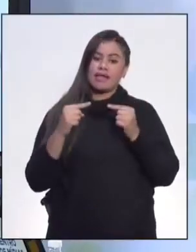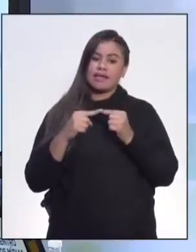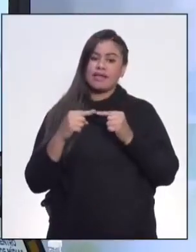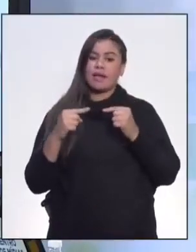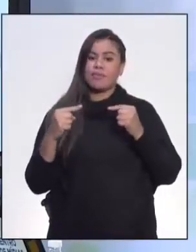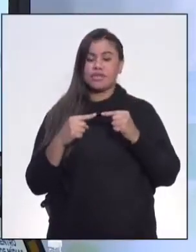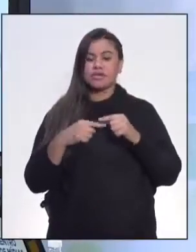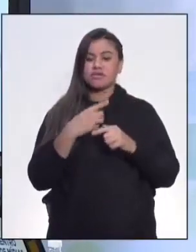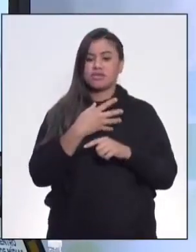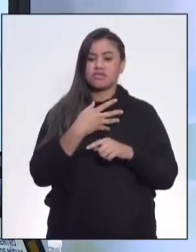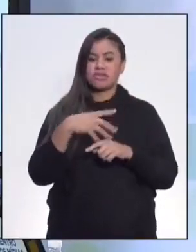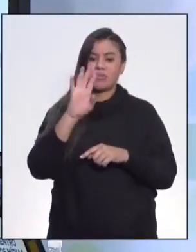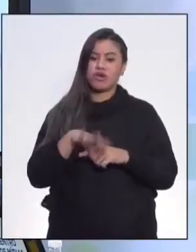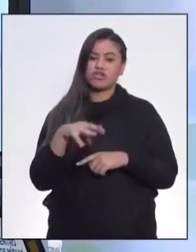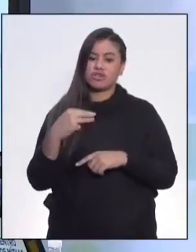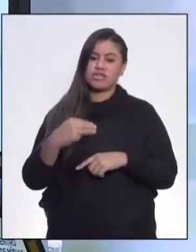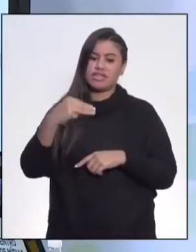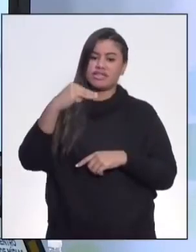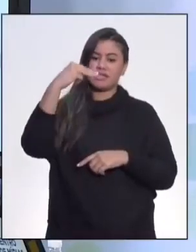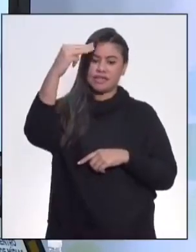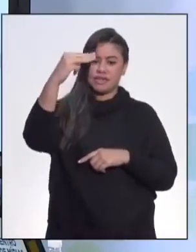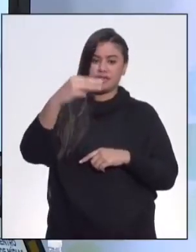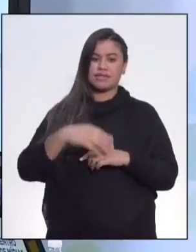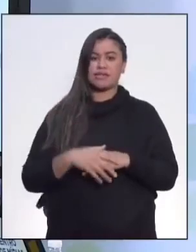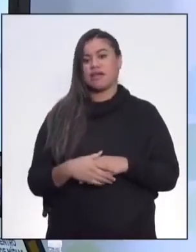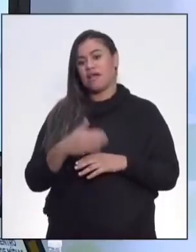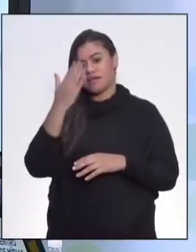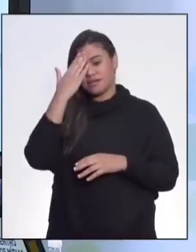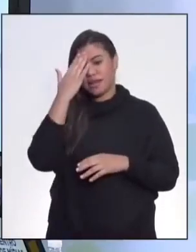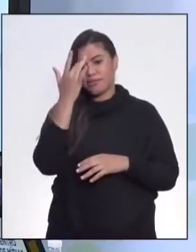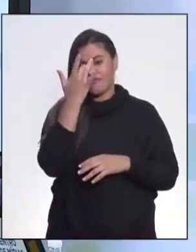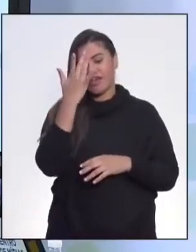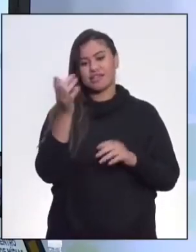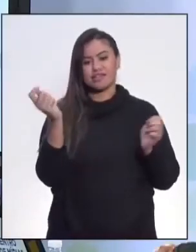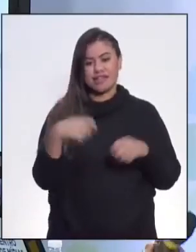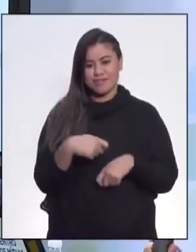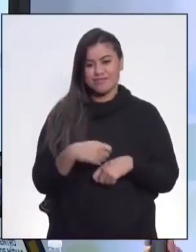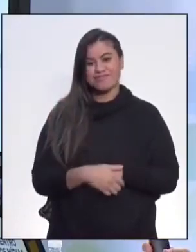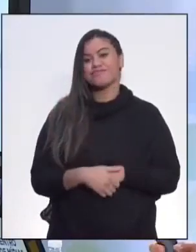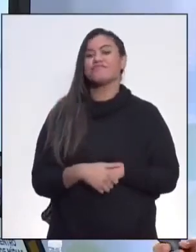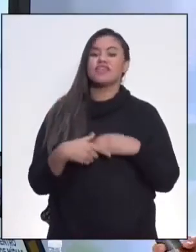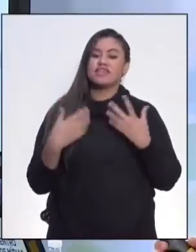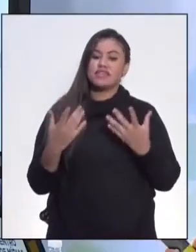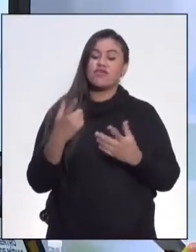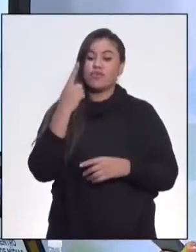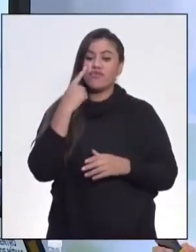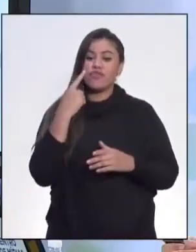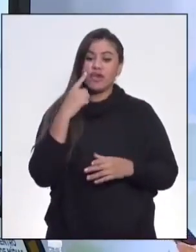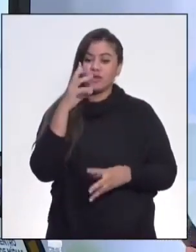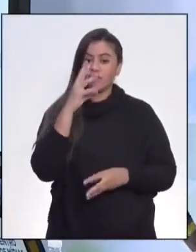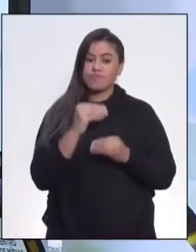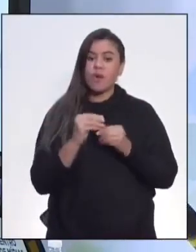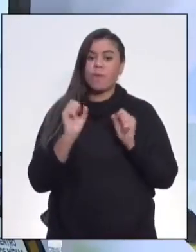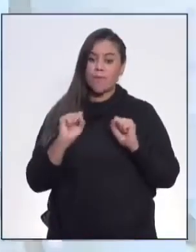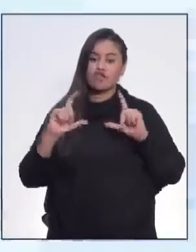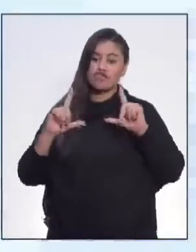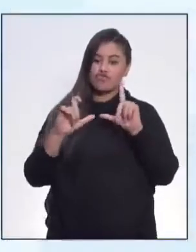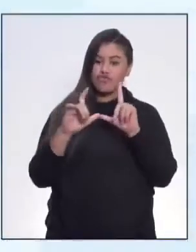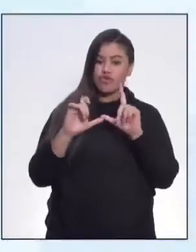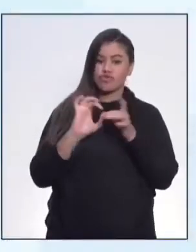tabuada do 3, tenta marcar de 3 em 3. Quem sabe não te facilita? Sim? Então, vamos mostrar a resolução para eles tirarem um print, por favor,